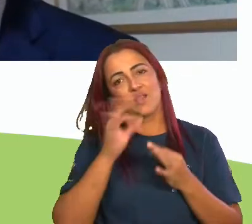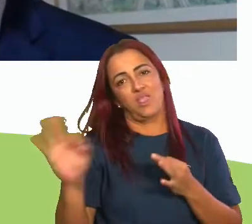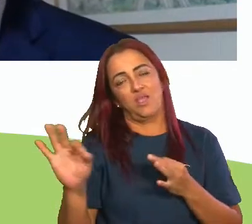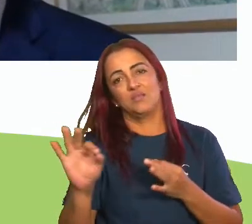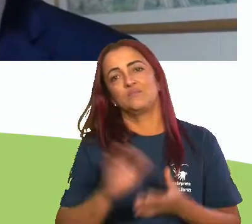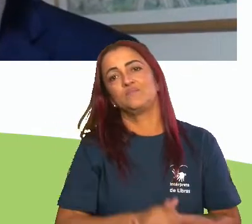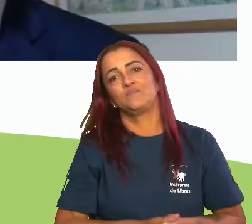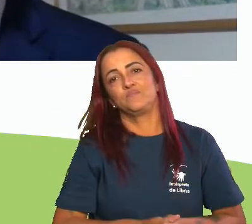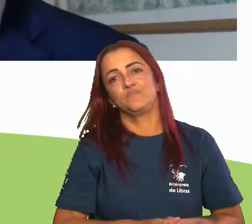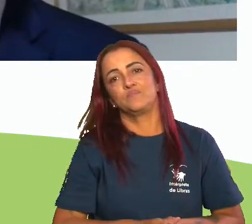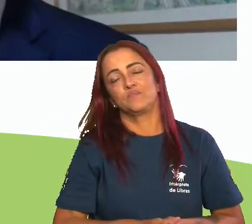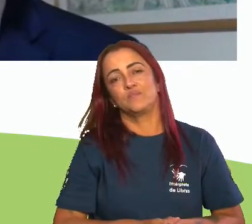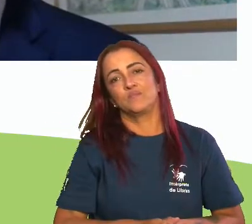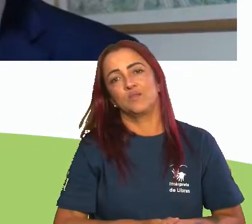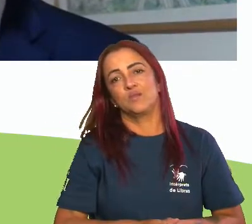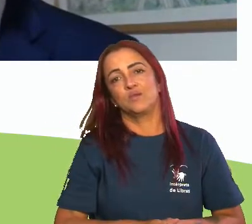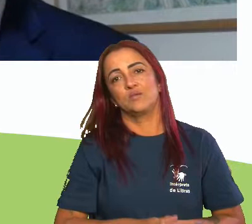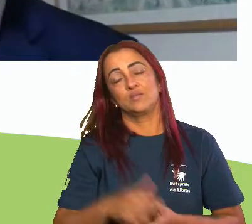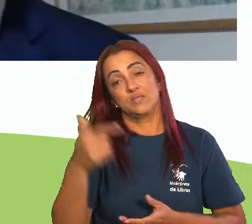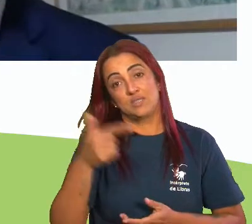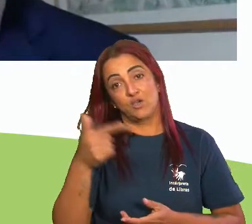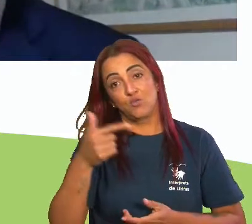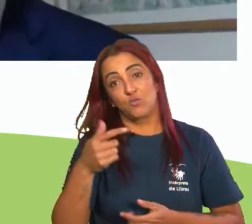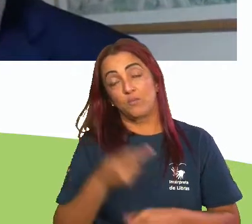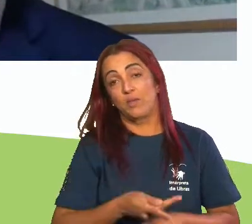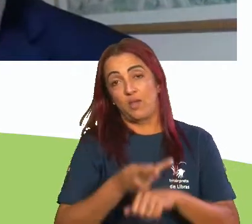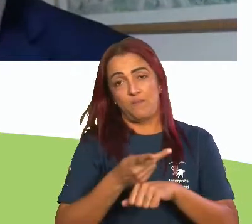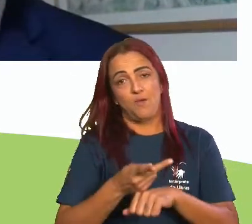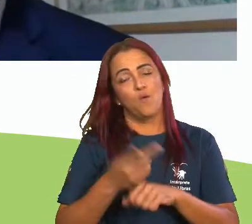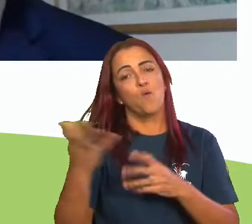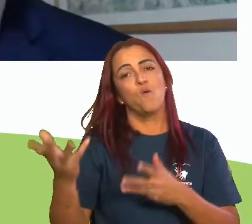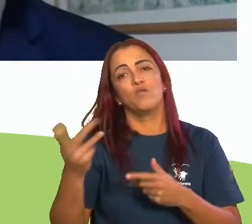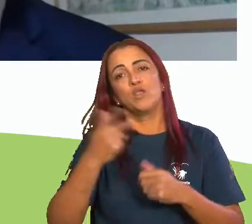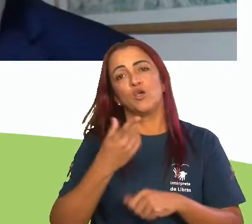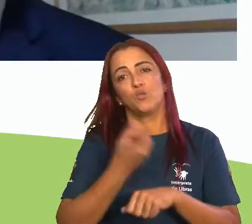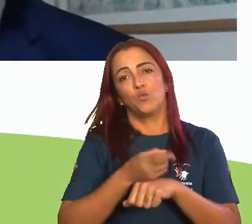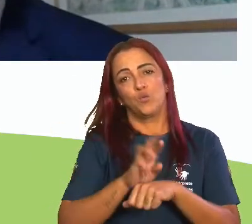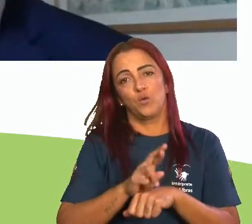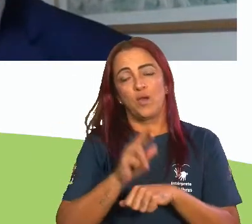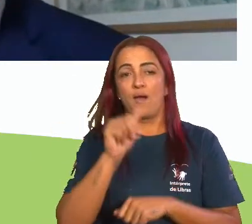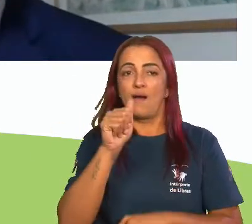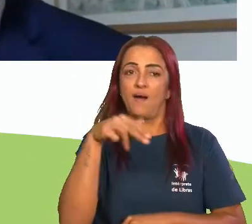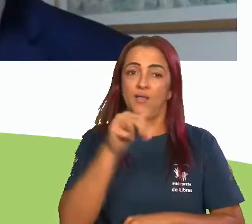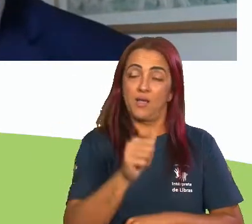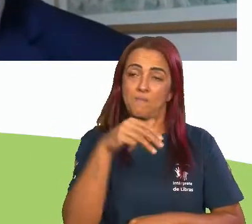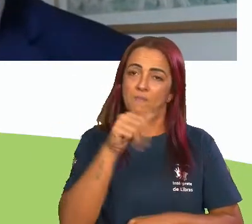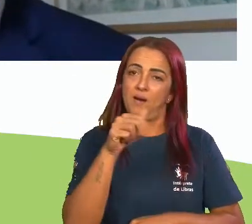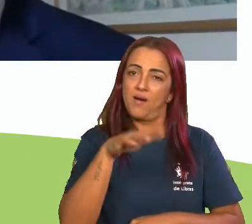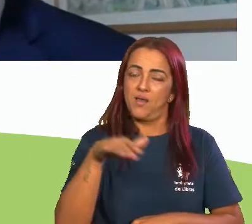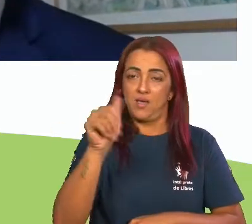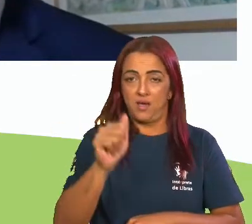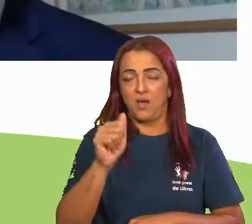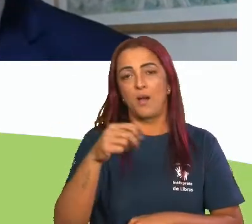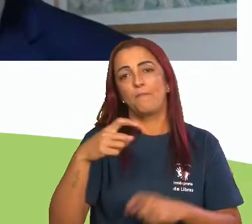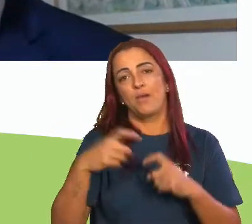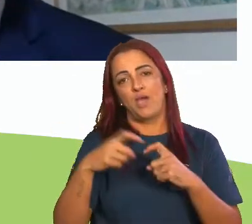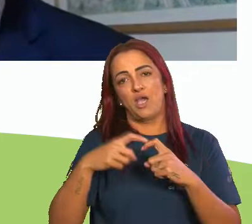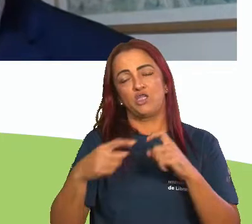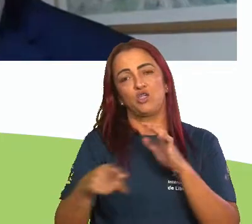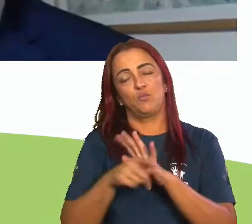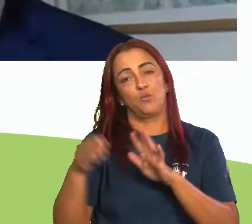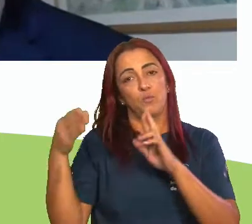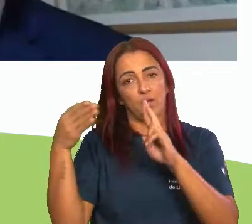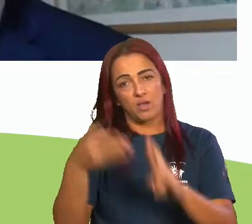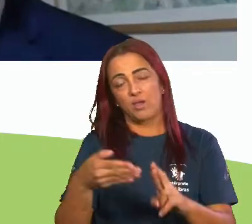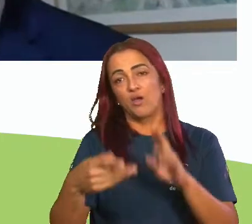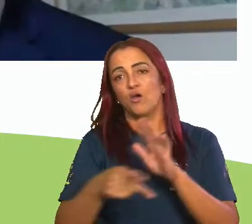E olha, para entregar esse segundo prêmio da noite, eu gostaria de convidar a doutora Ana Maria Martins, médica geneticista do Centro de